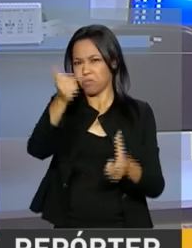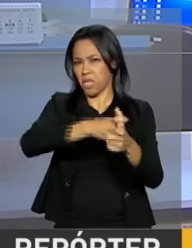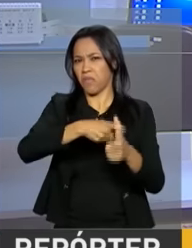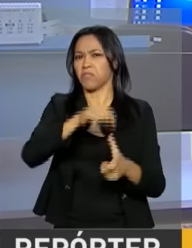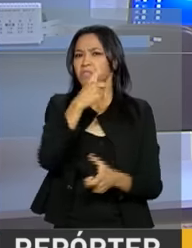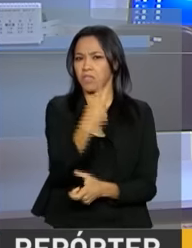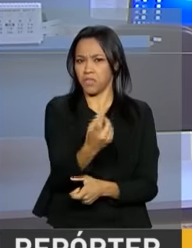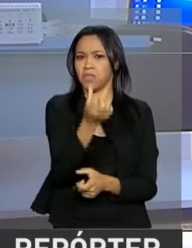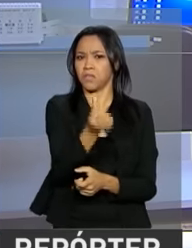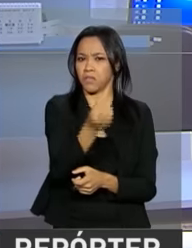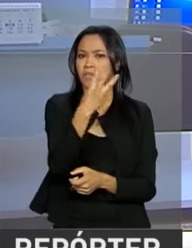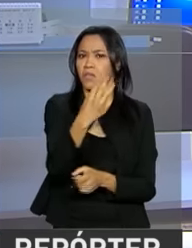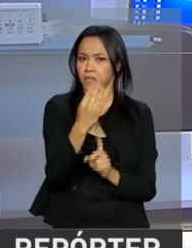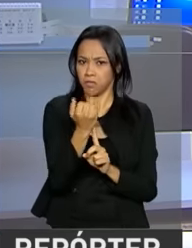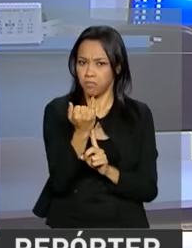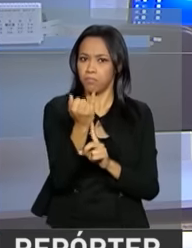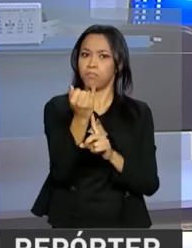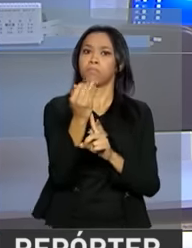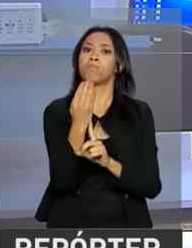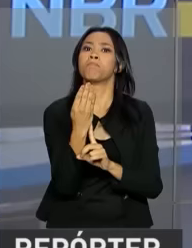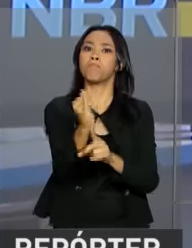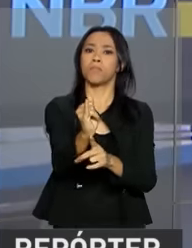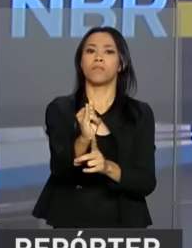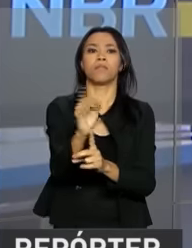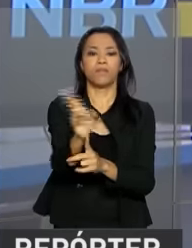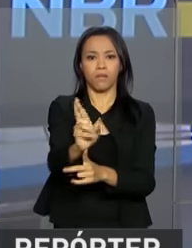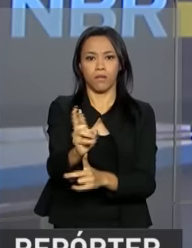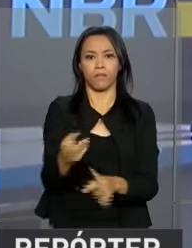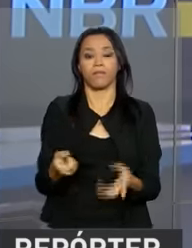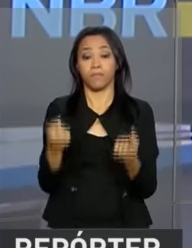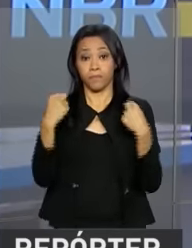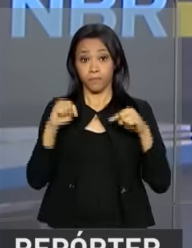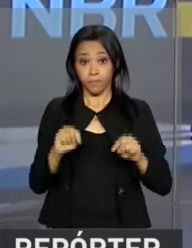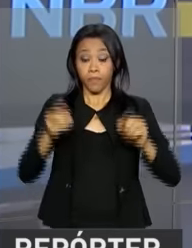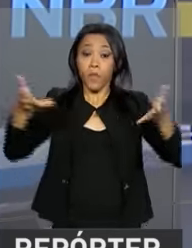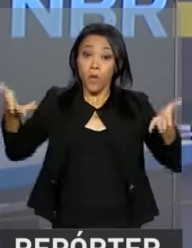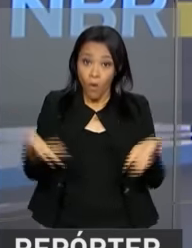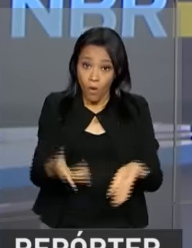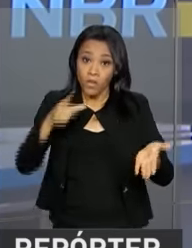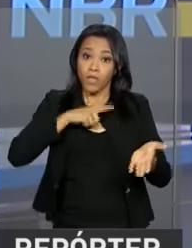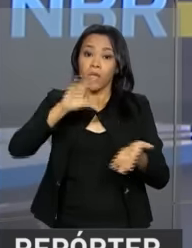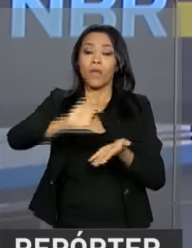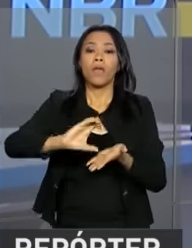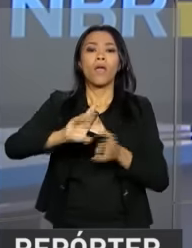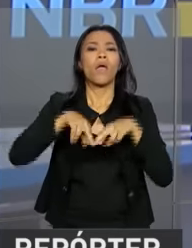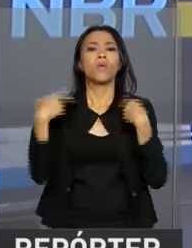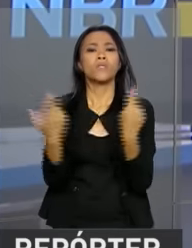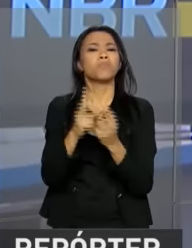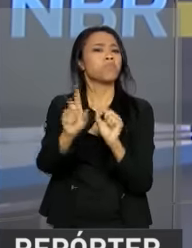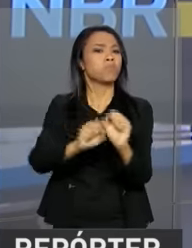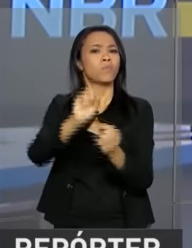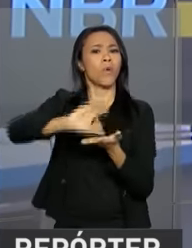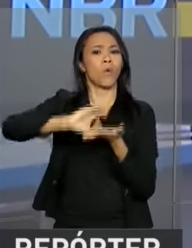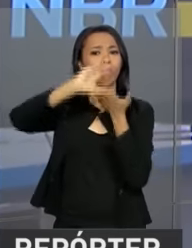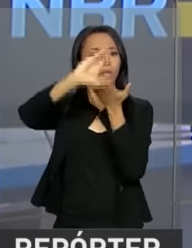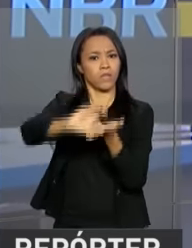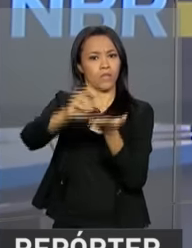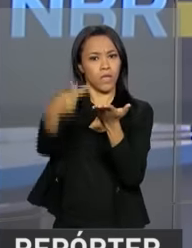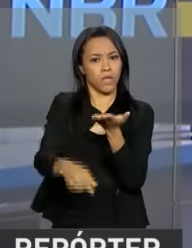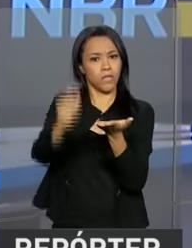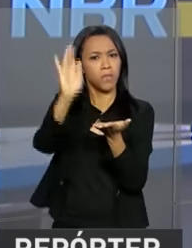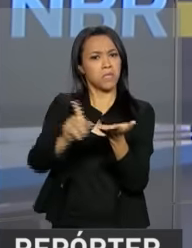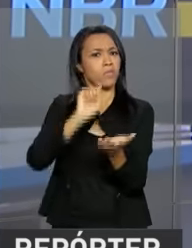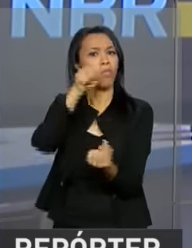163 bilhões de reais e hoje tem reunião do conselhão aqui em Brasília o órgão